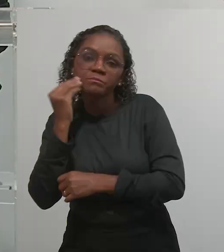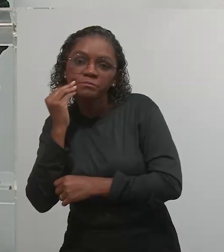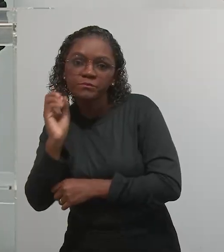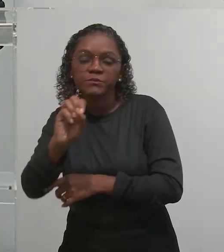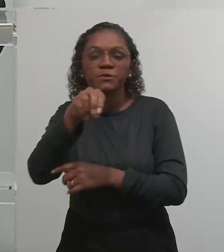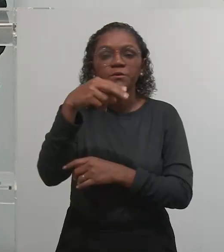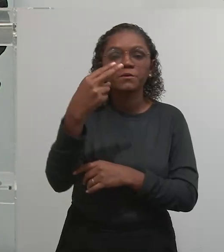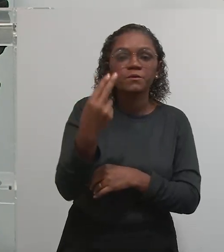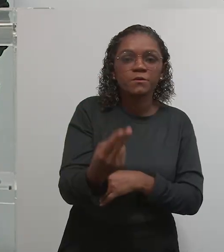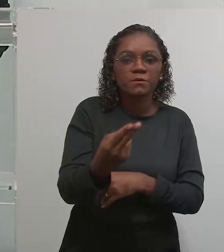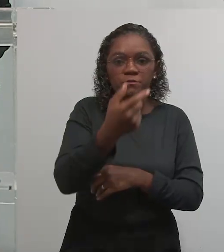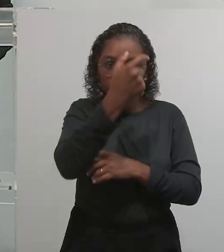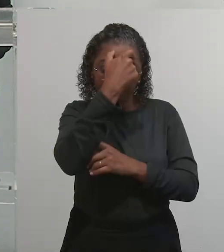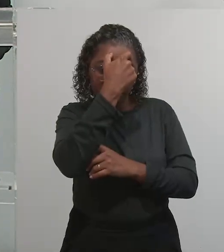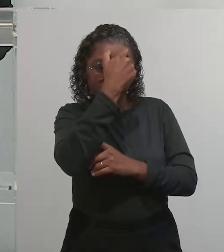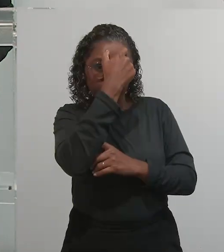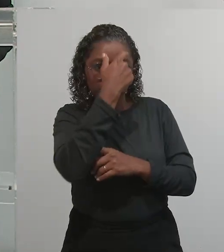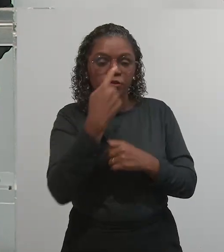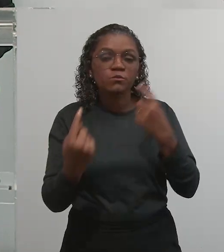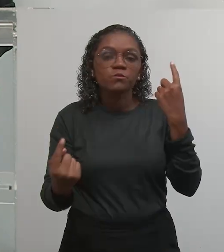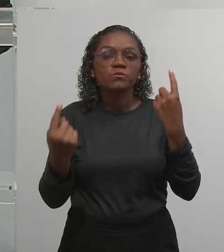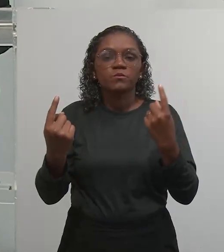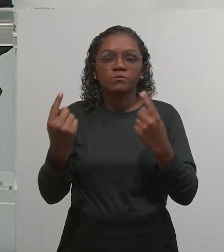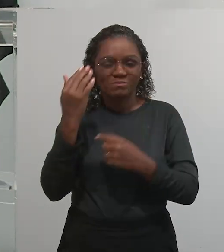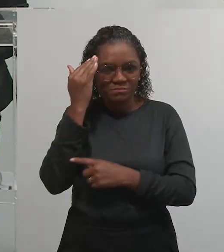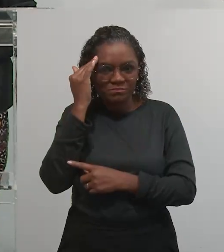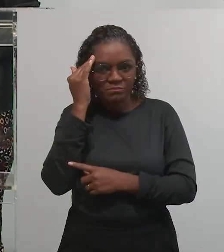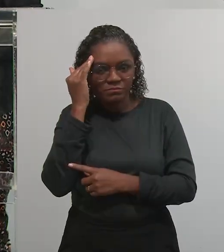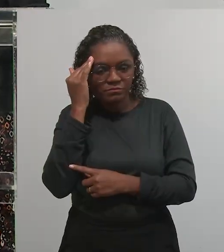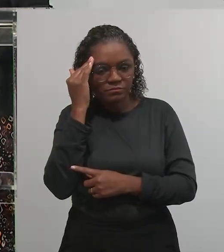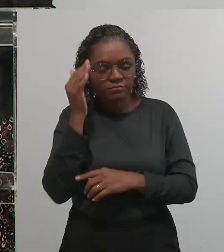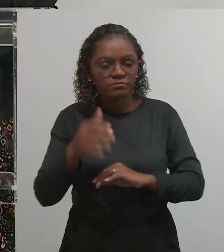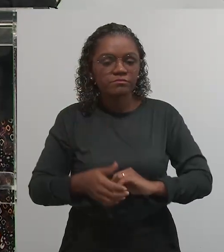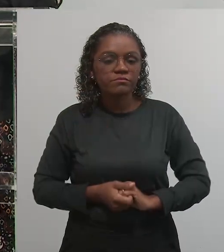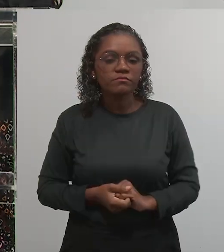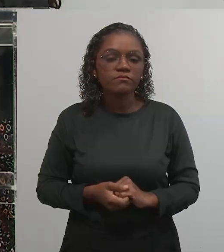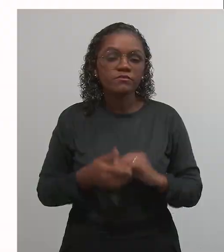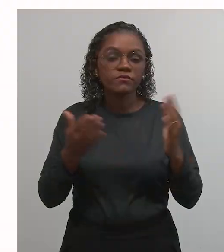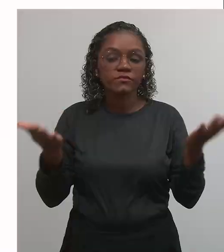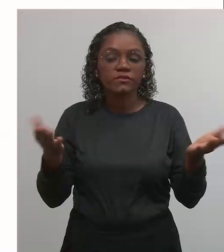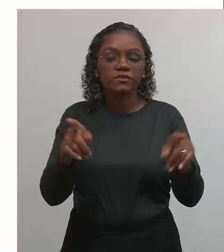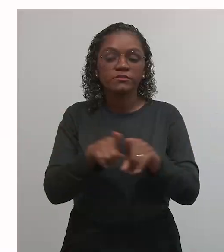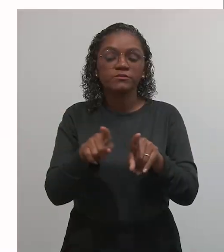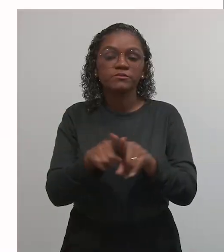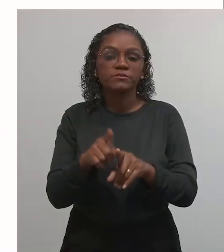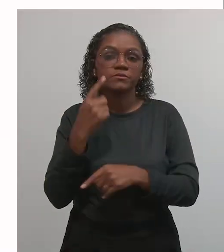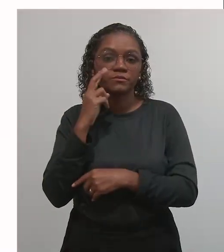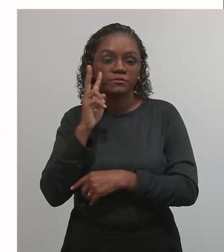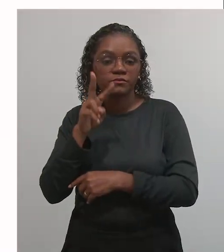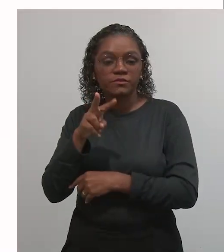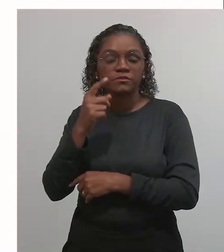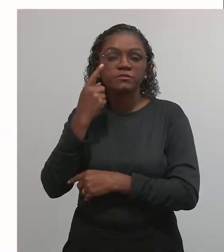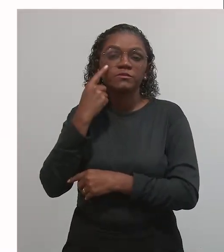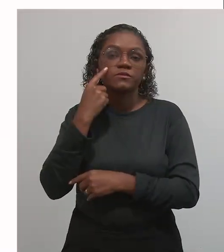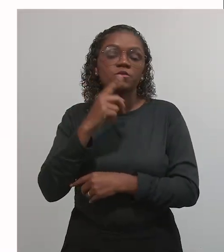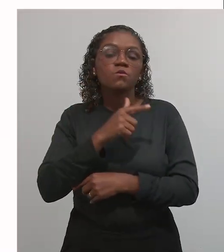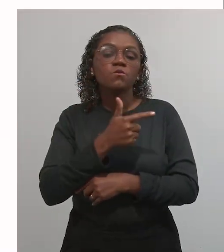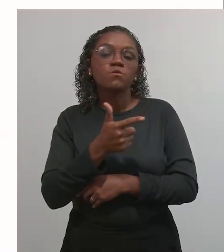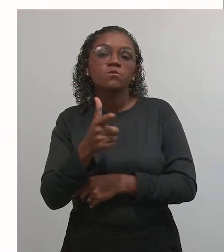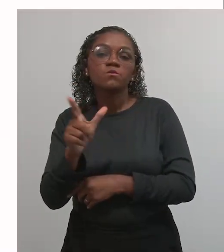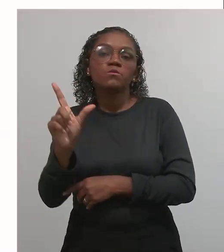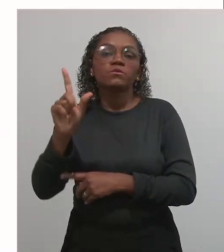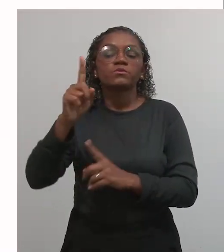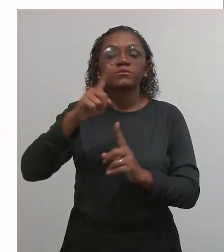ou a realidade através da razão. Então, continuando aqui, a gente observa que existem outras formas também, a partir